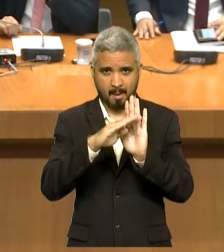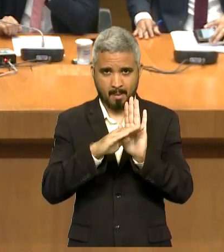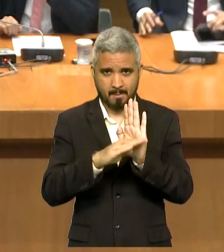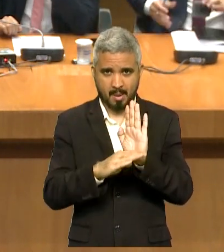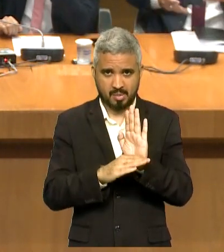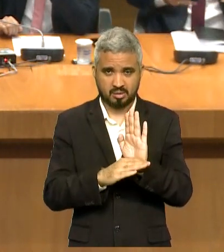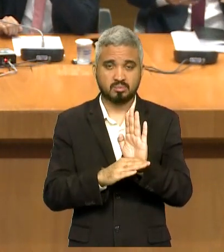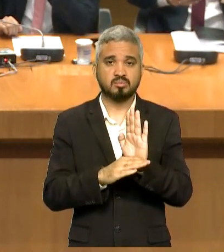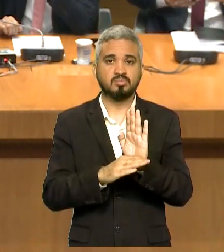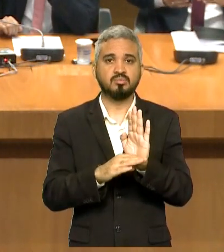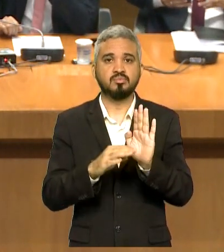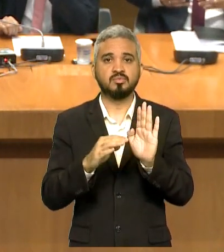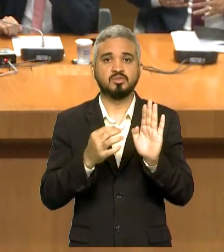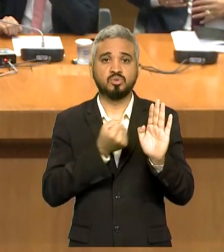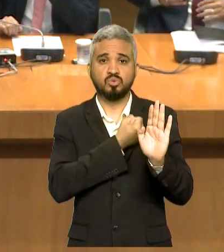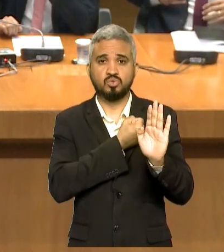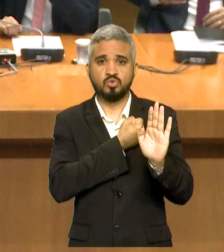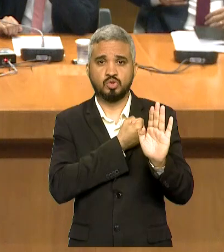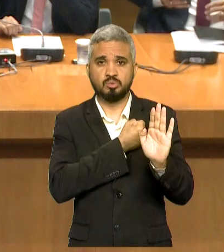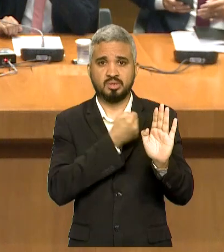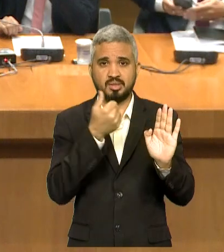menciona o requerimento número